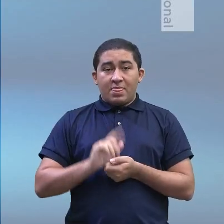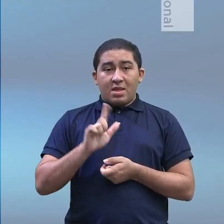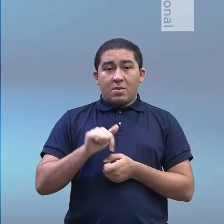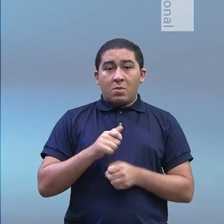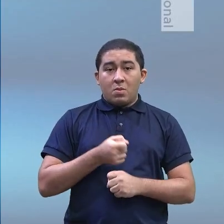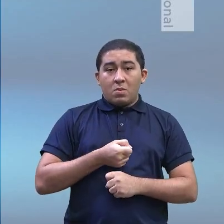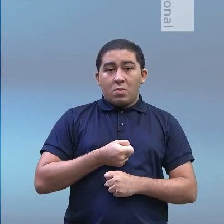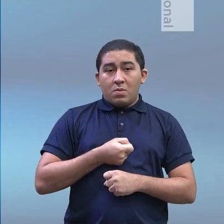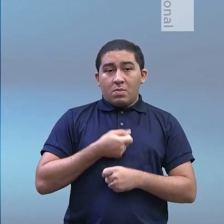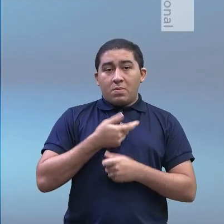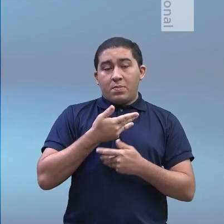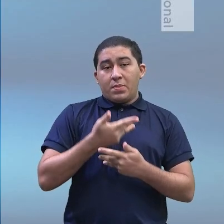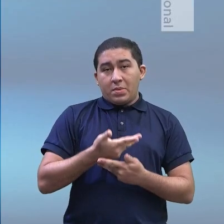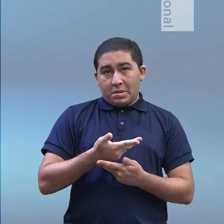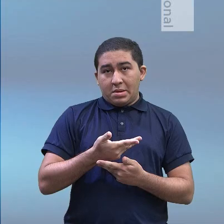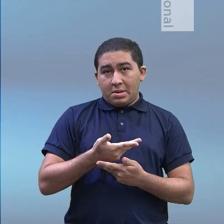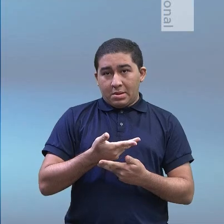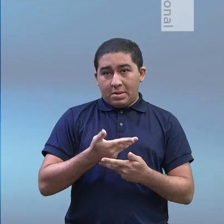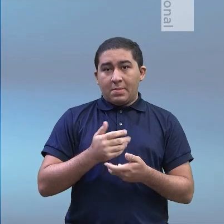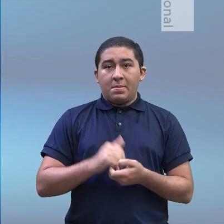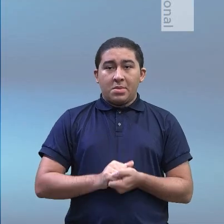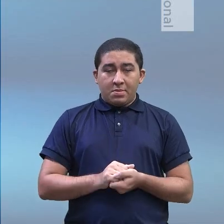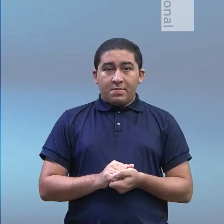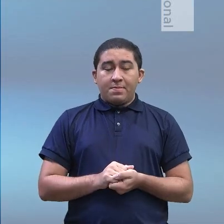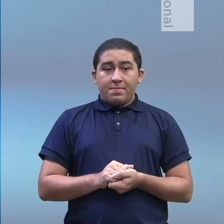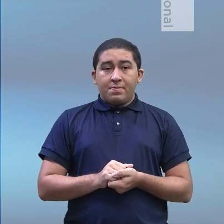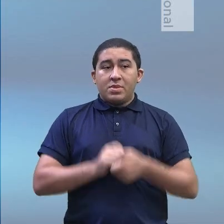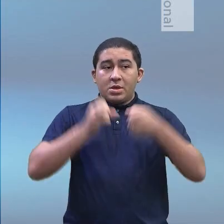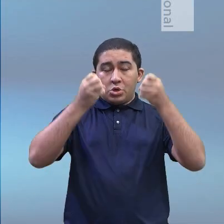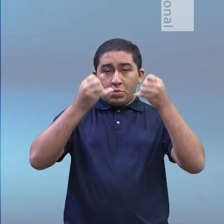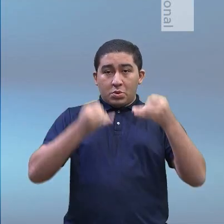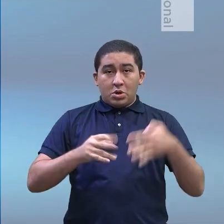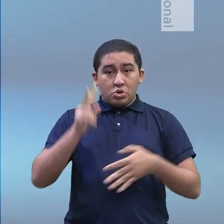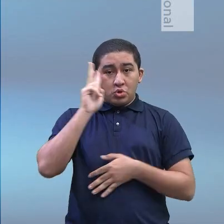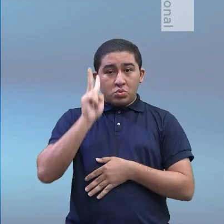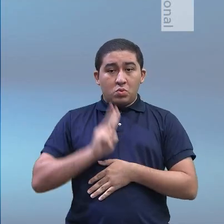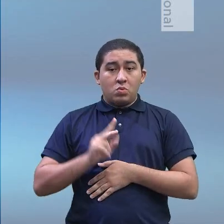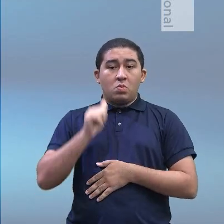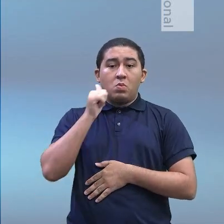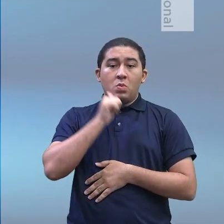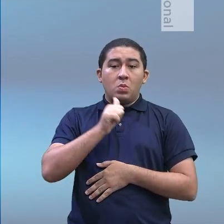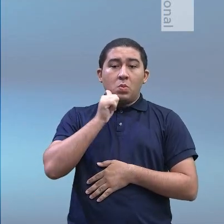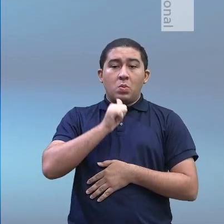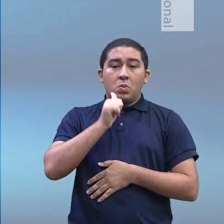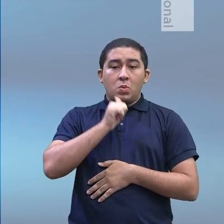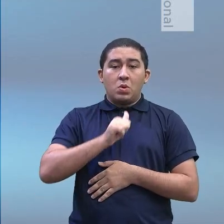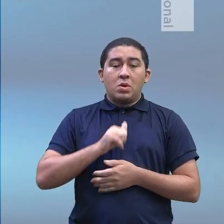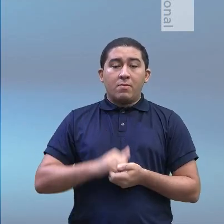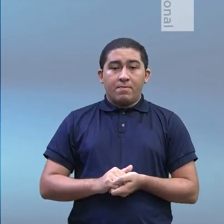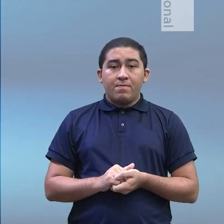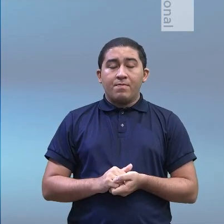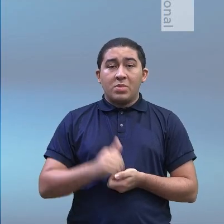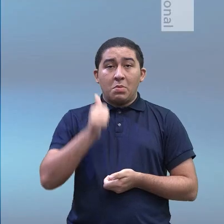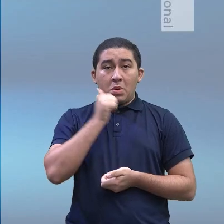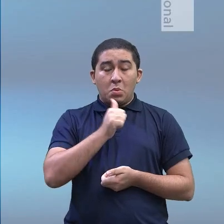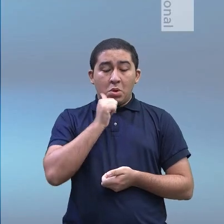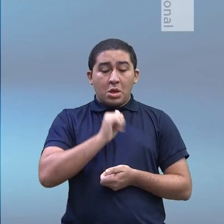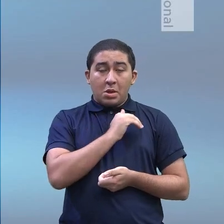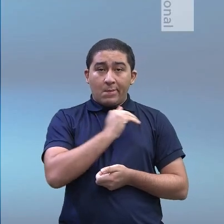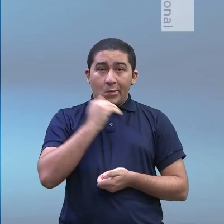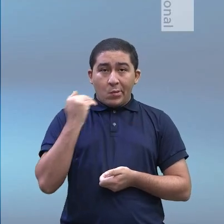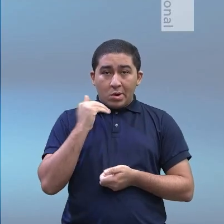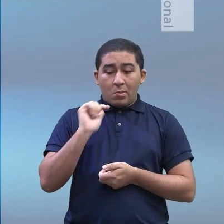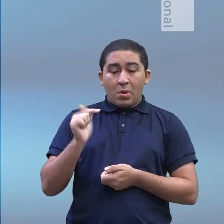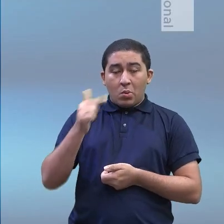Então, ele escreveu um poema contando aí a história, né, de uma moça que foi esfaqueada, né? Que foi assassinada,